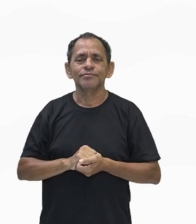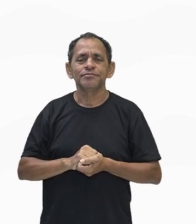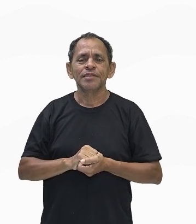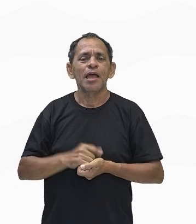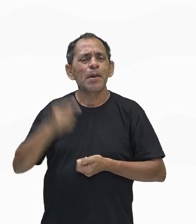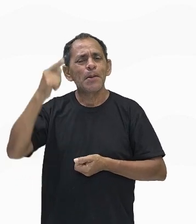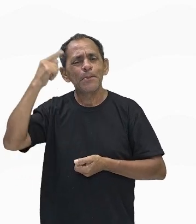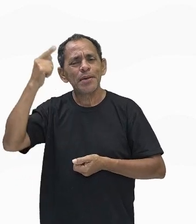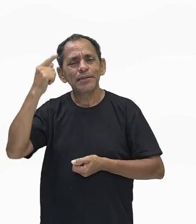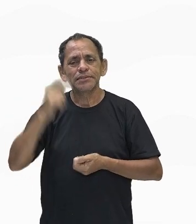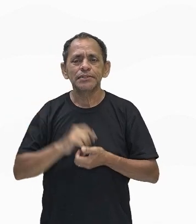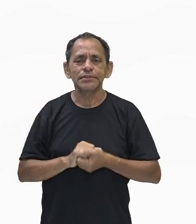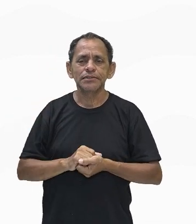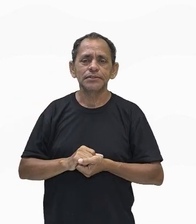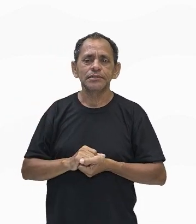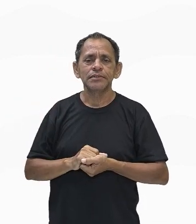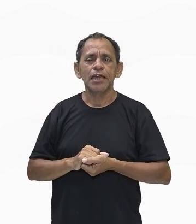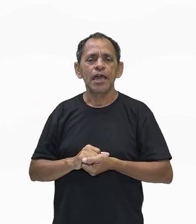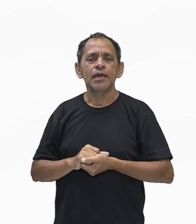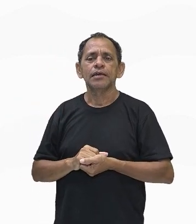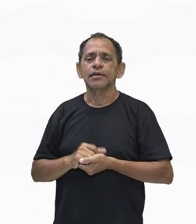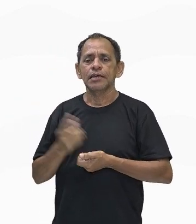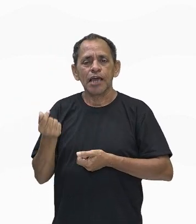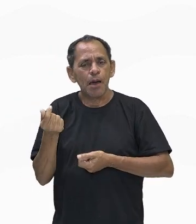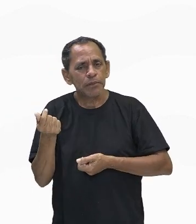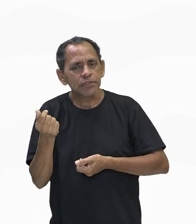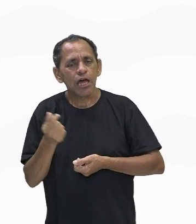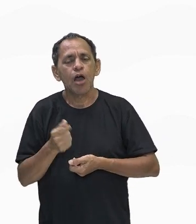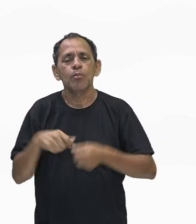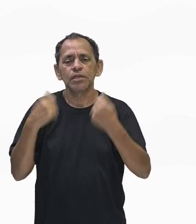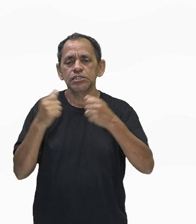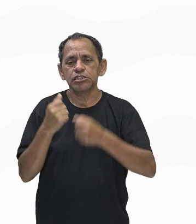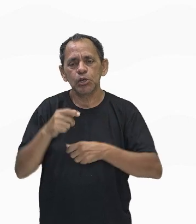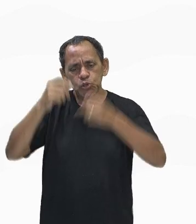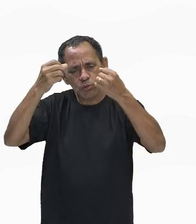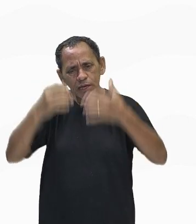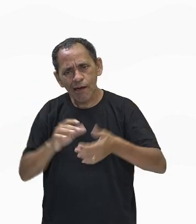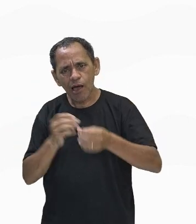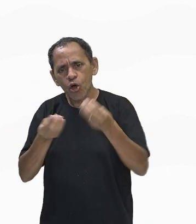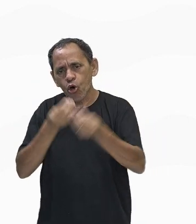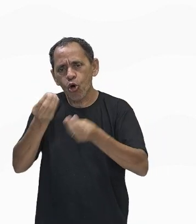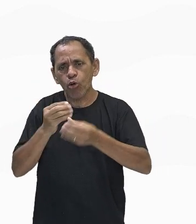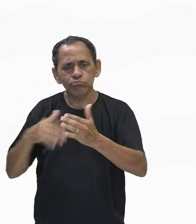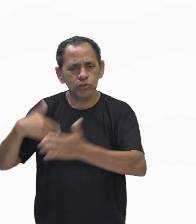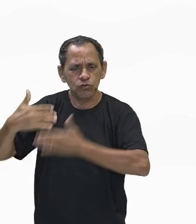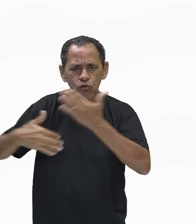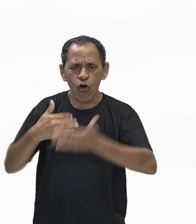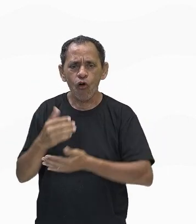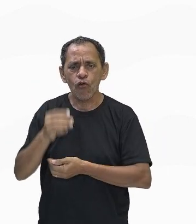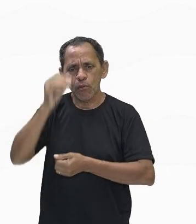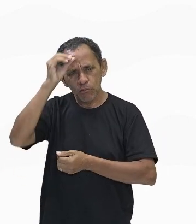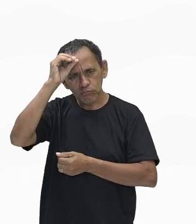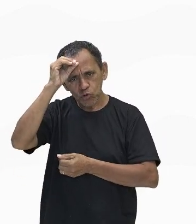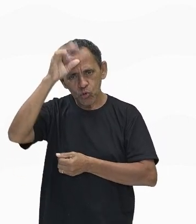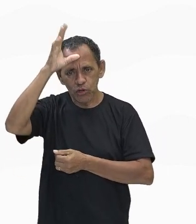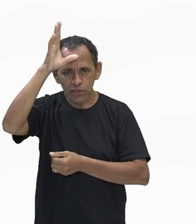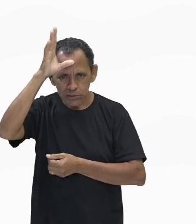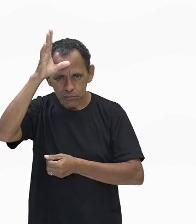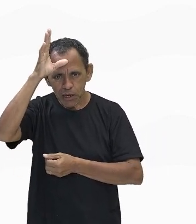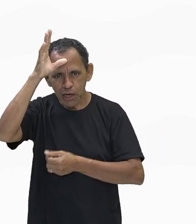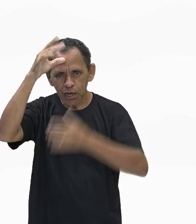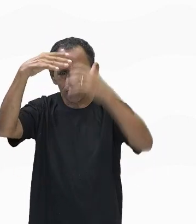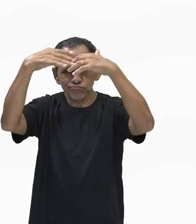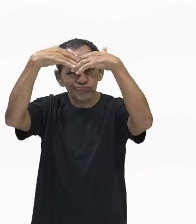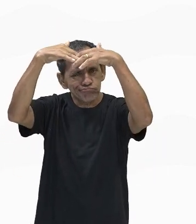falando do conhecimento mesmo. Então, quando a gente desenvolve cada vez mais, né, o nosso intelecto, o